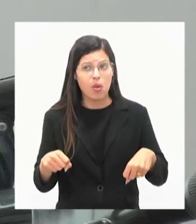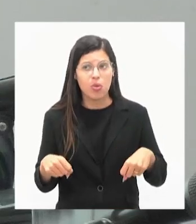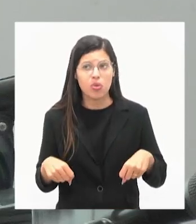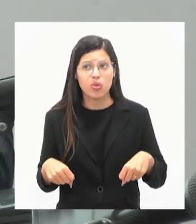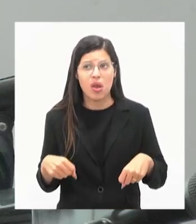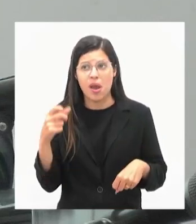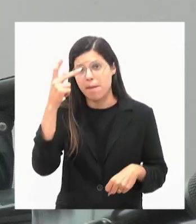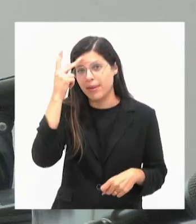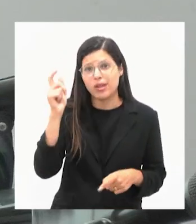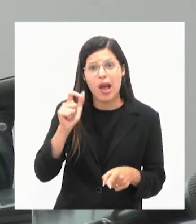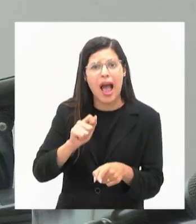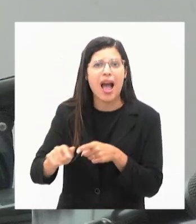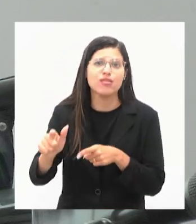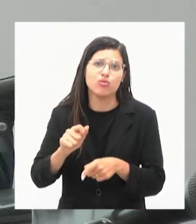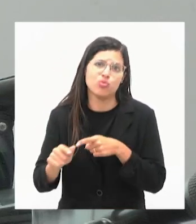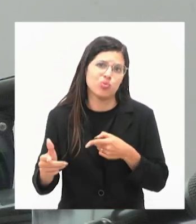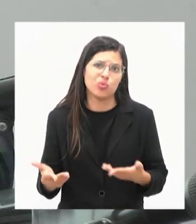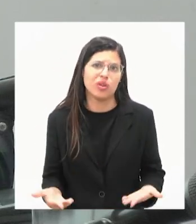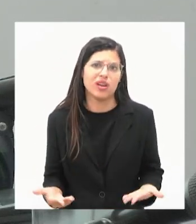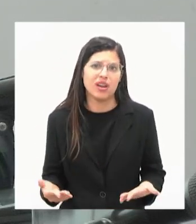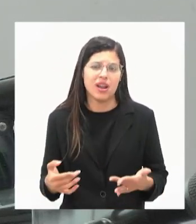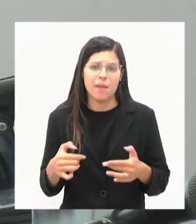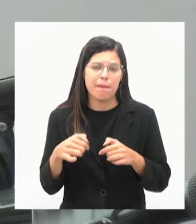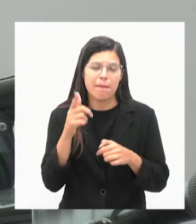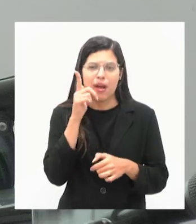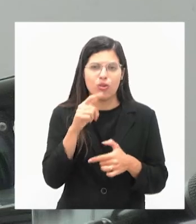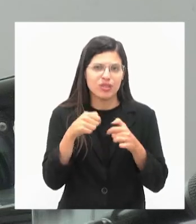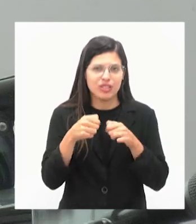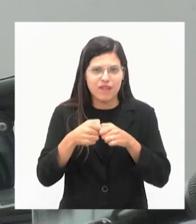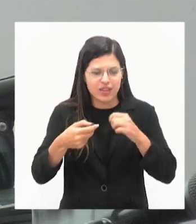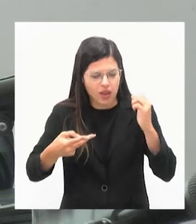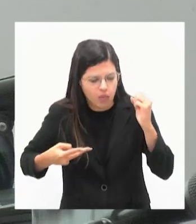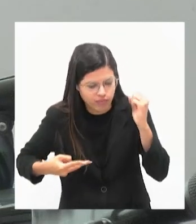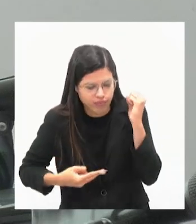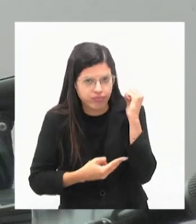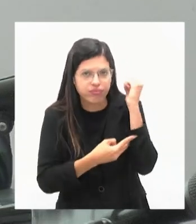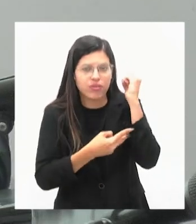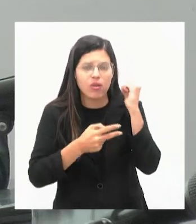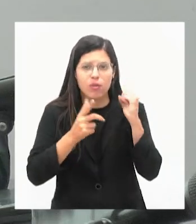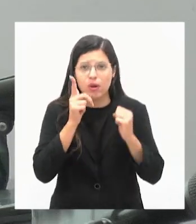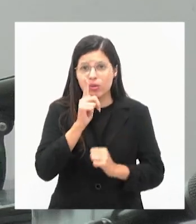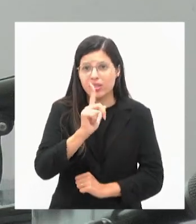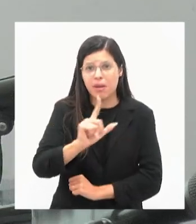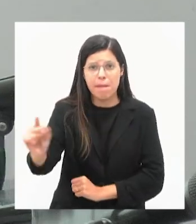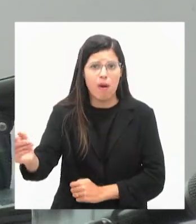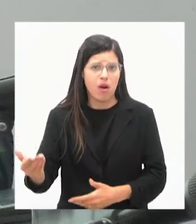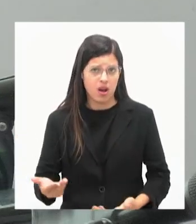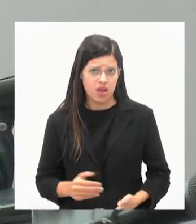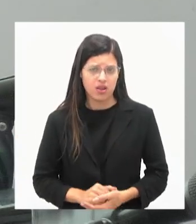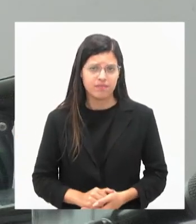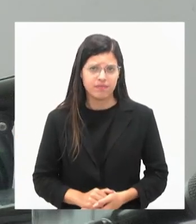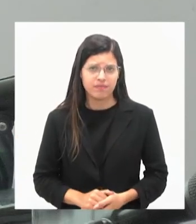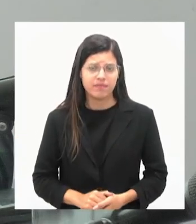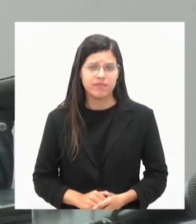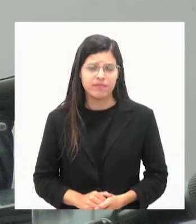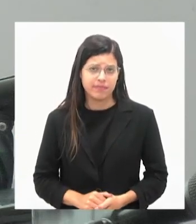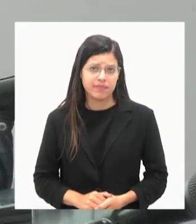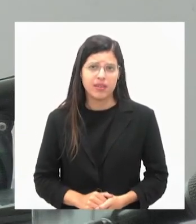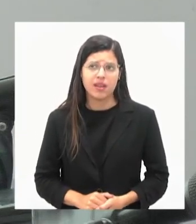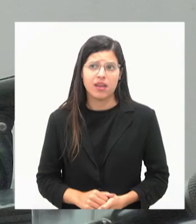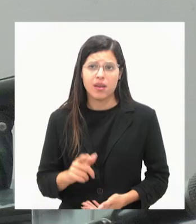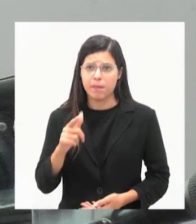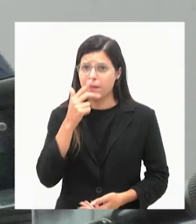fora e aluga uma bateria para fazer uma chupeta para poder ir embora. Então, assim, é um comércio clandestino